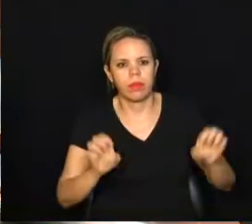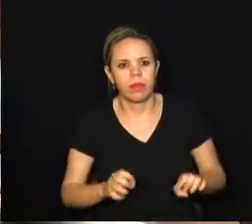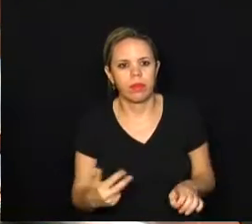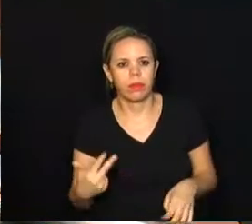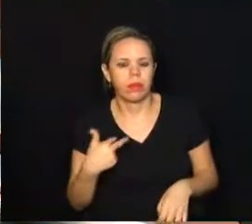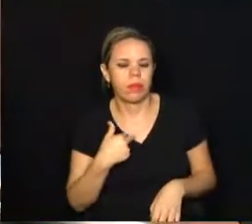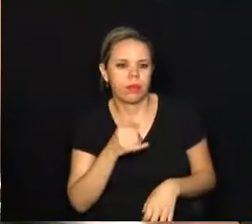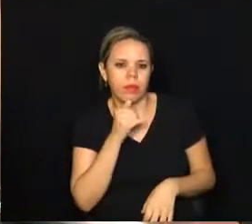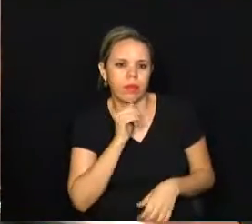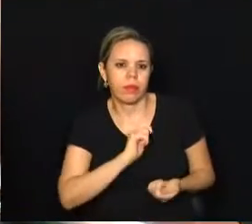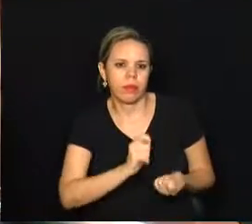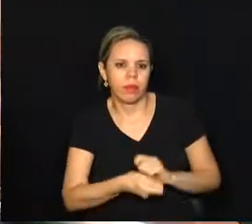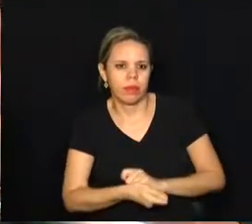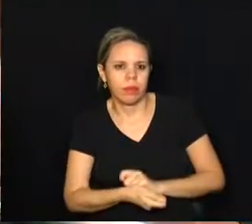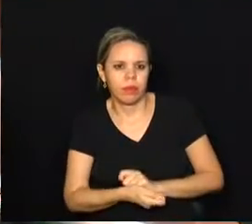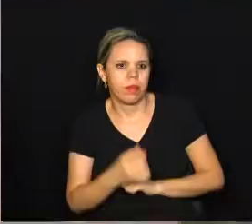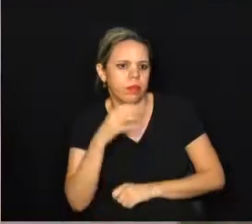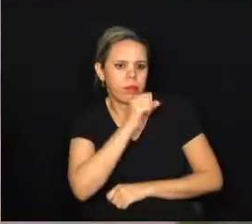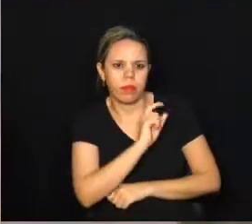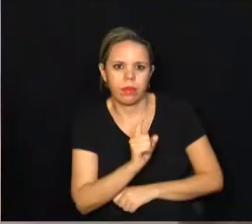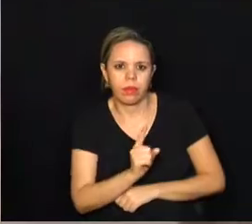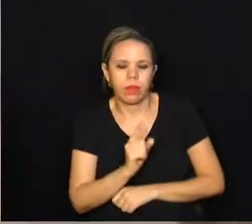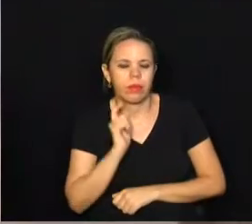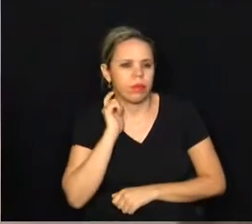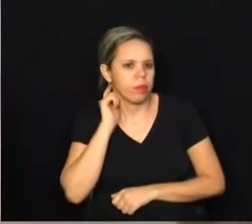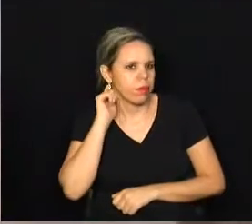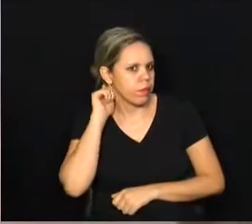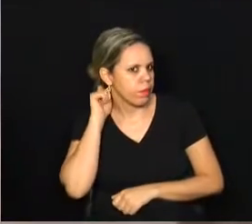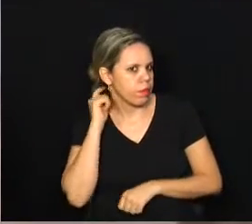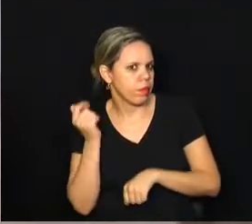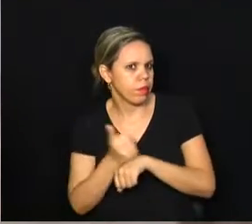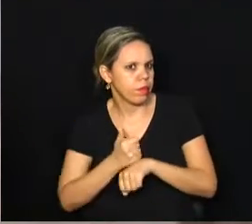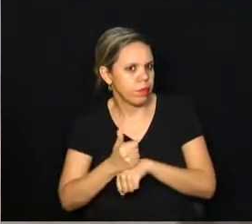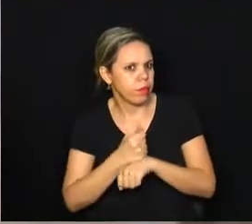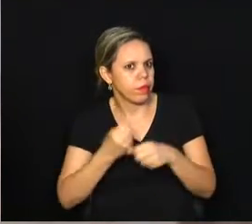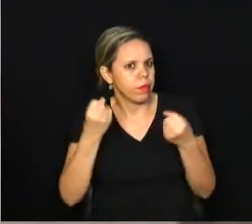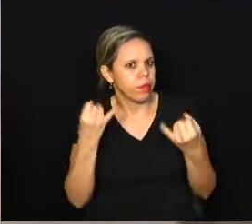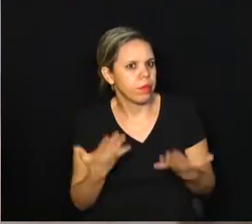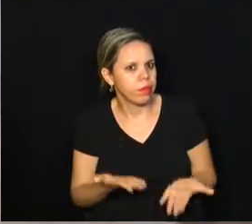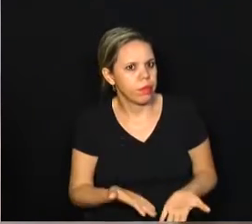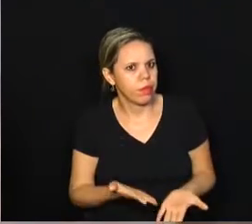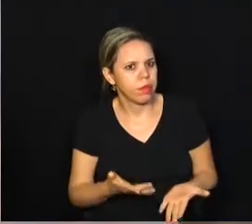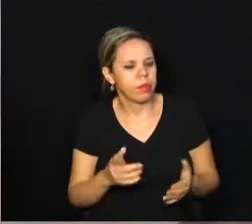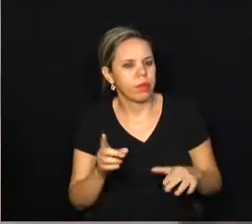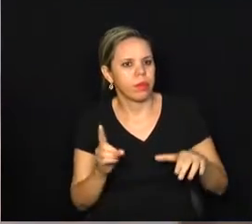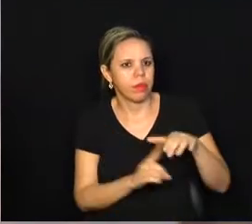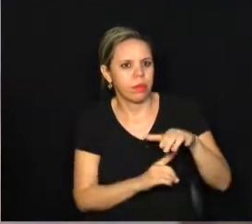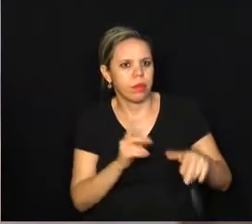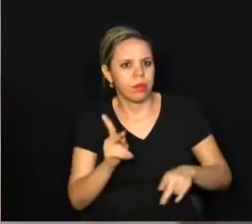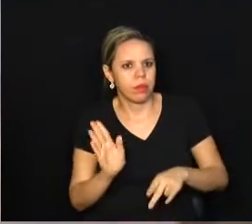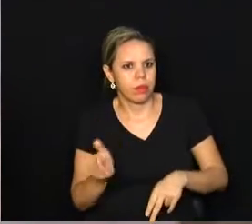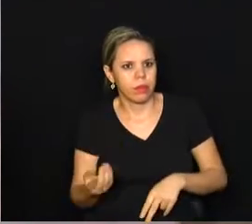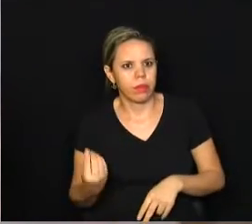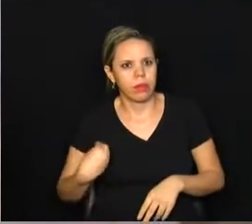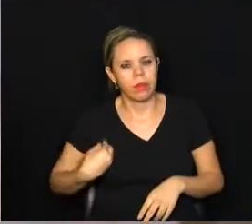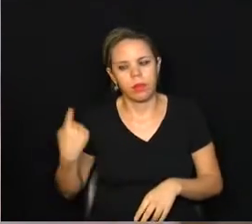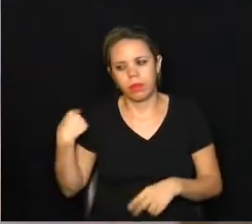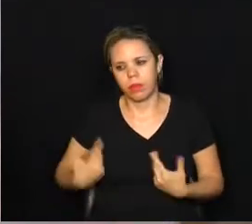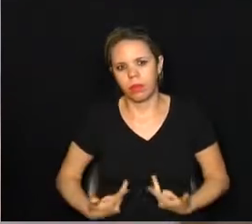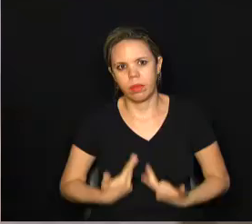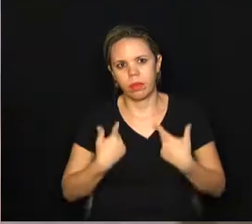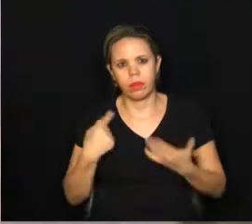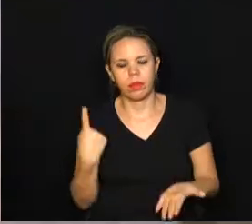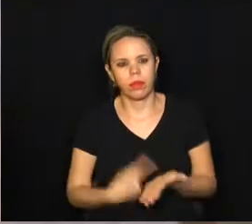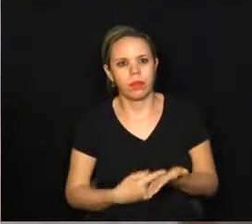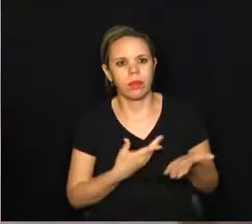para reverter isso de uma hora para outra, né? Os especialistas explicaram que aqueles pacientes que já estavam com cirurgia agendada